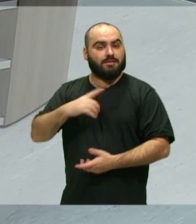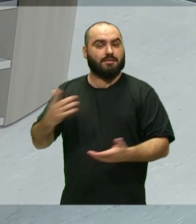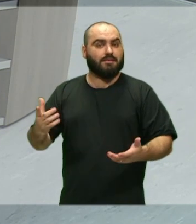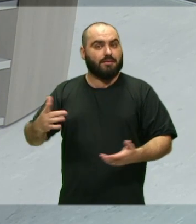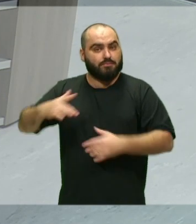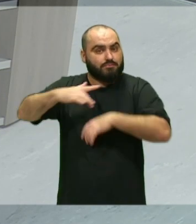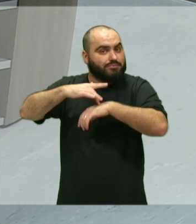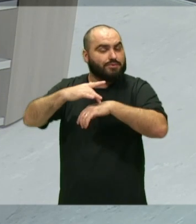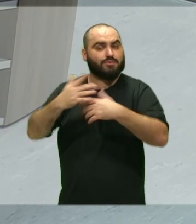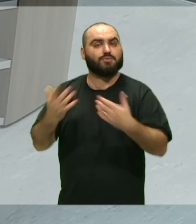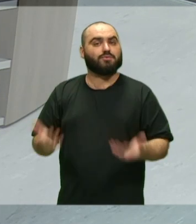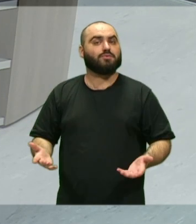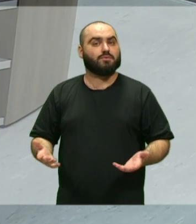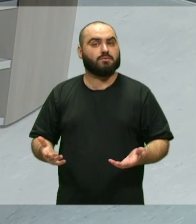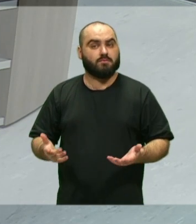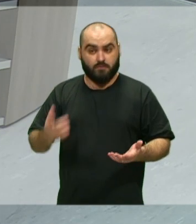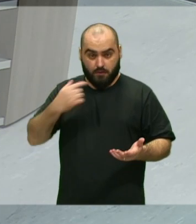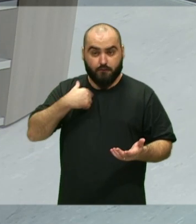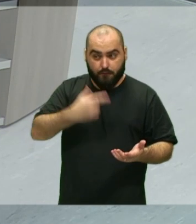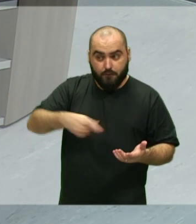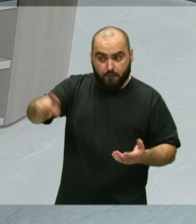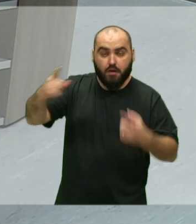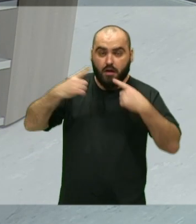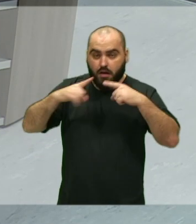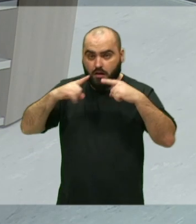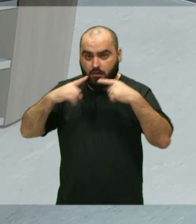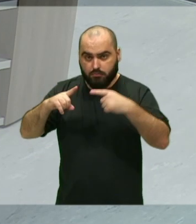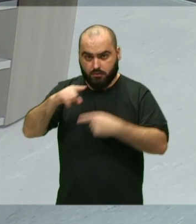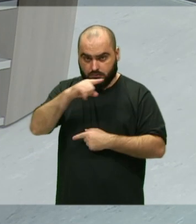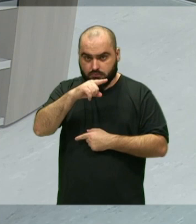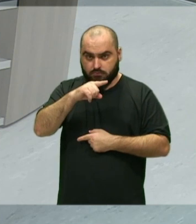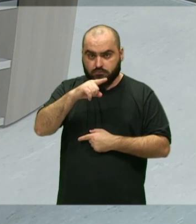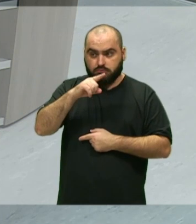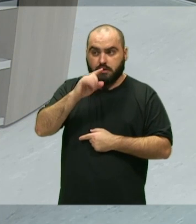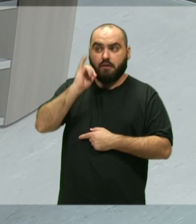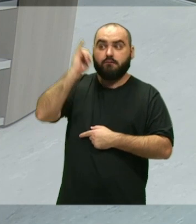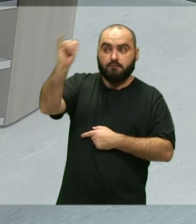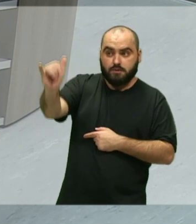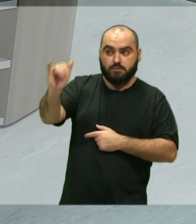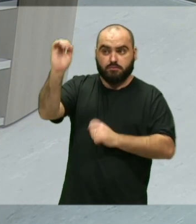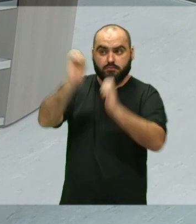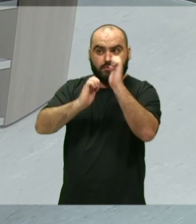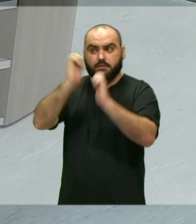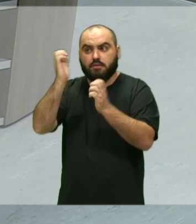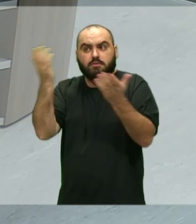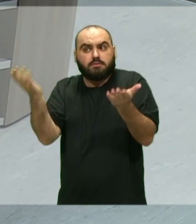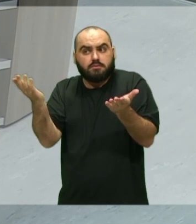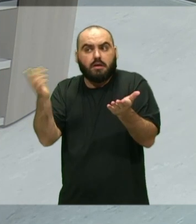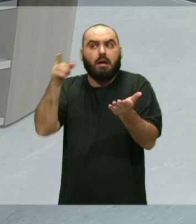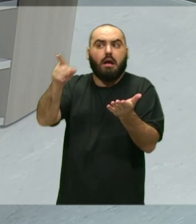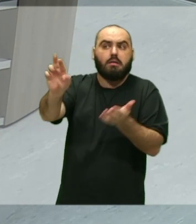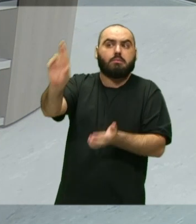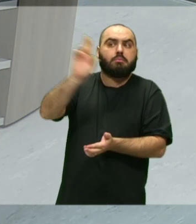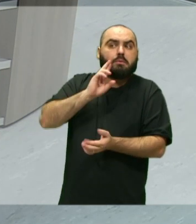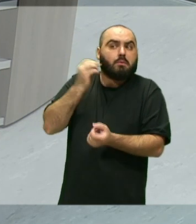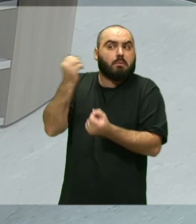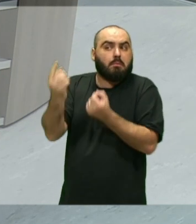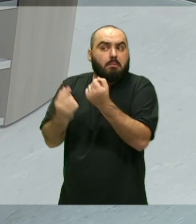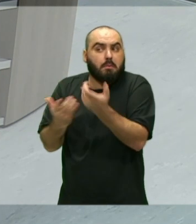absurdo, quer dizer, você reclamou disso para a empresa? Te deram algum